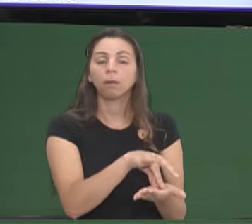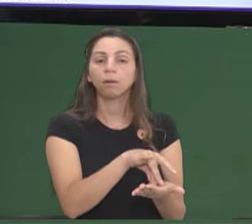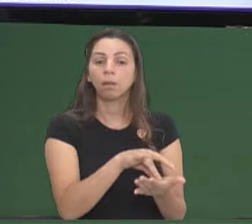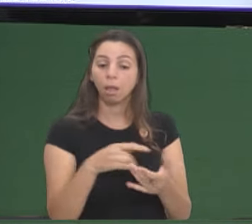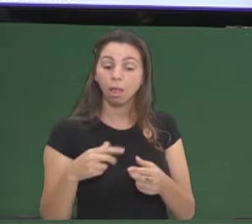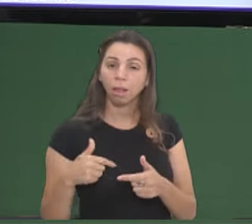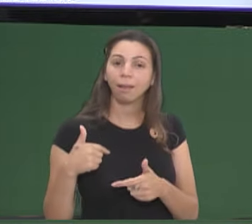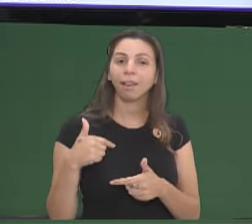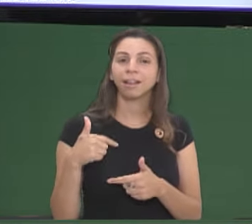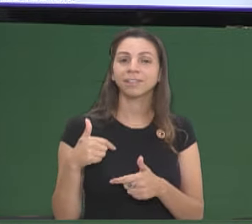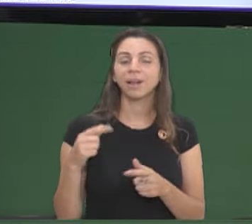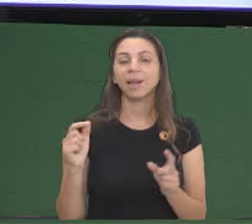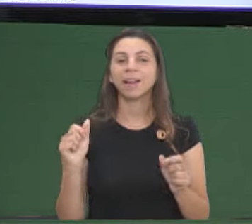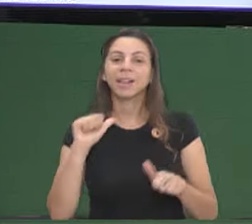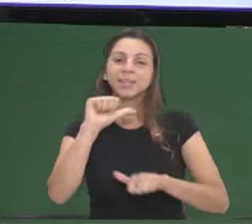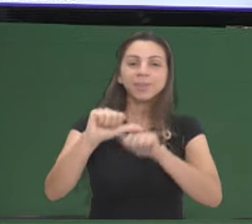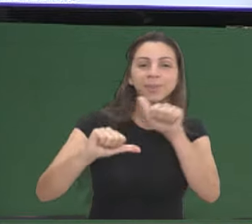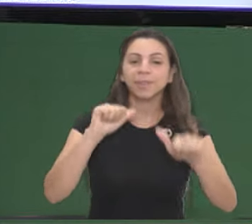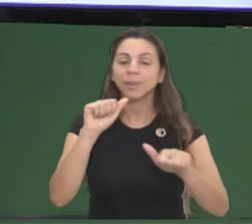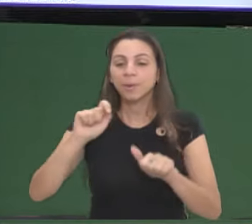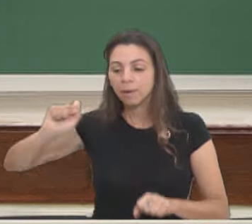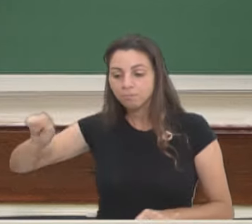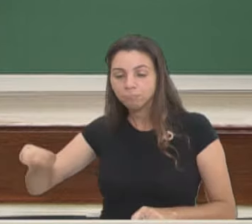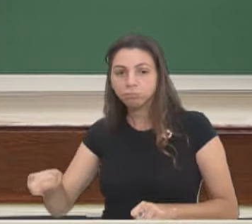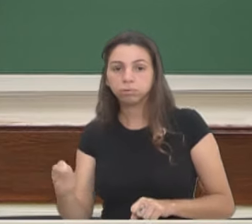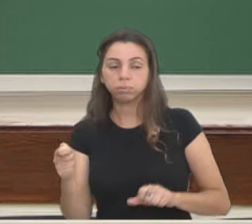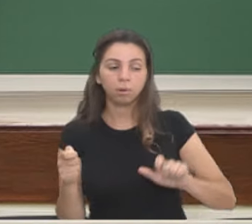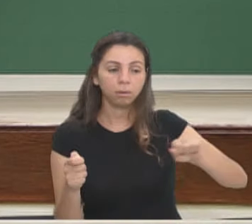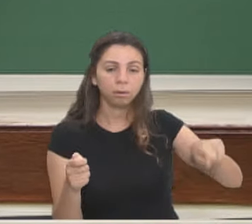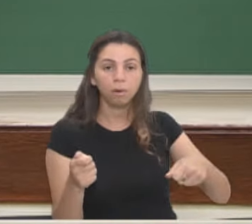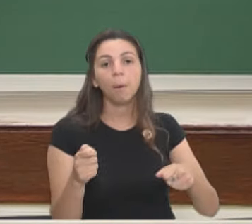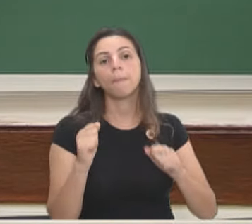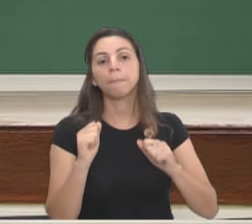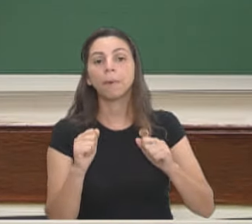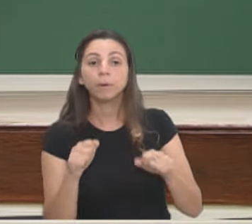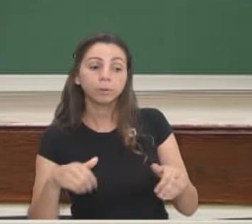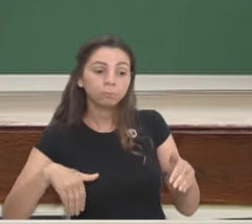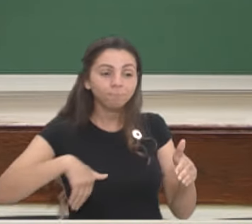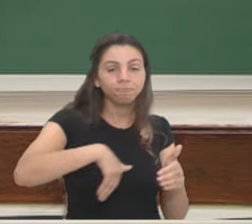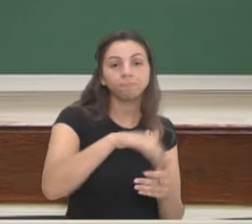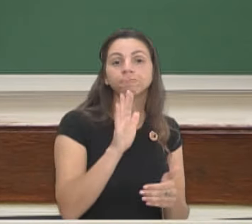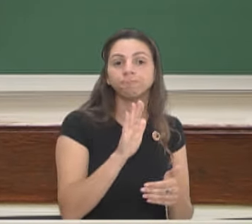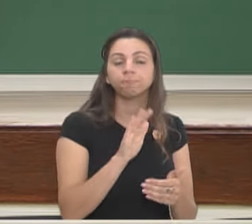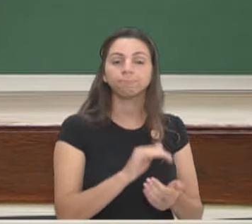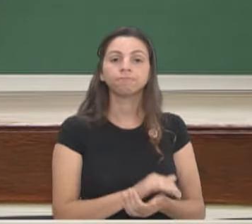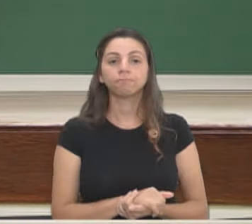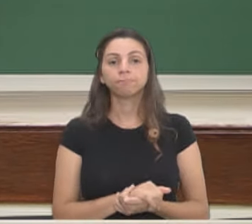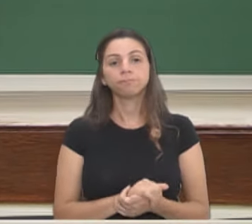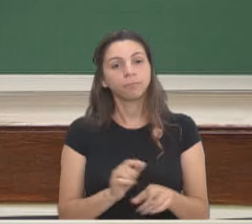troca de mãos do bastão. Eu podia estar trabalhando futebol, futsal, então eu faço